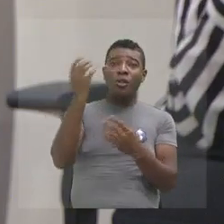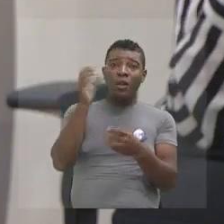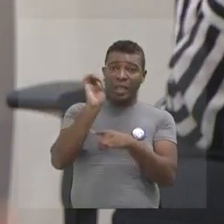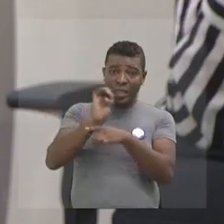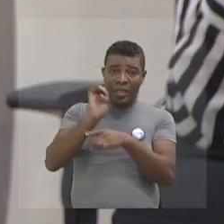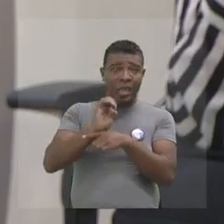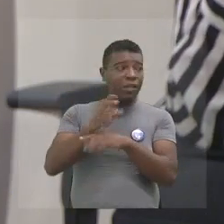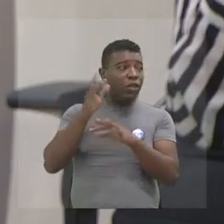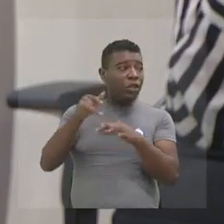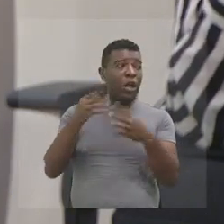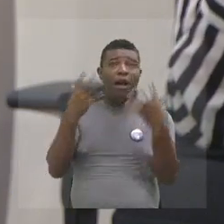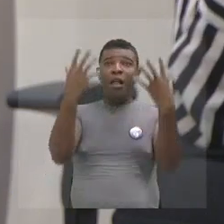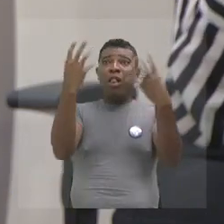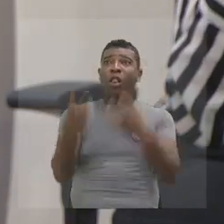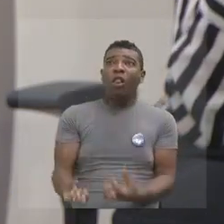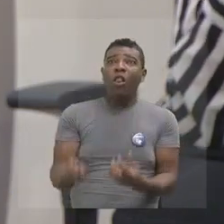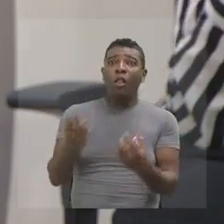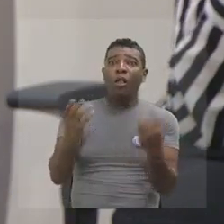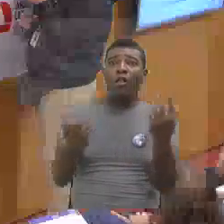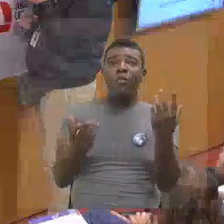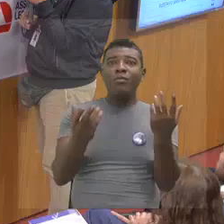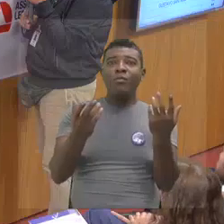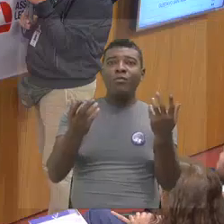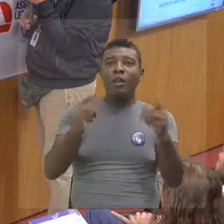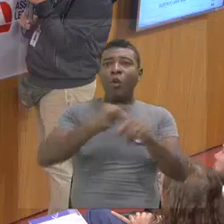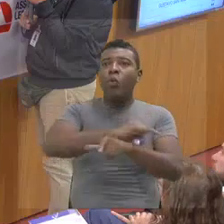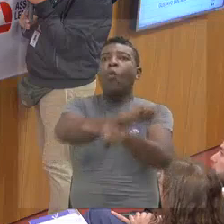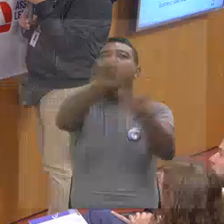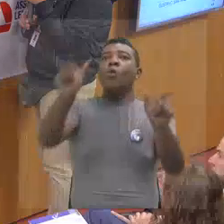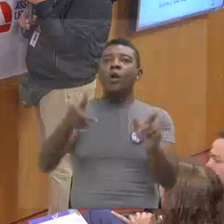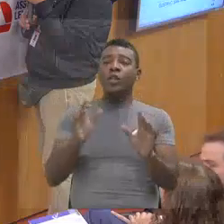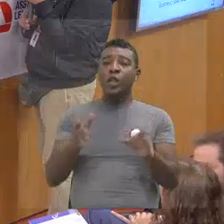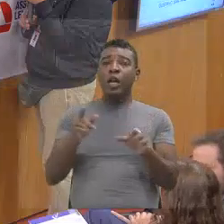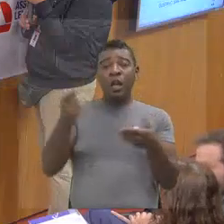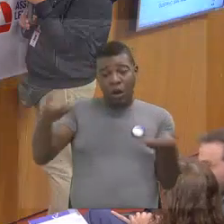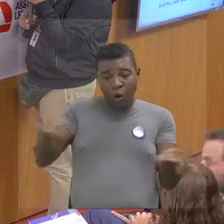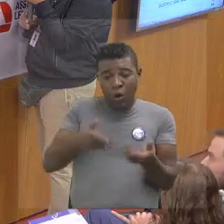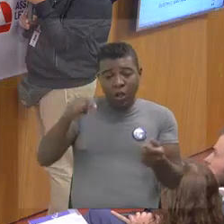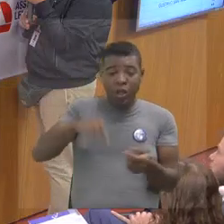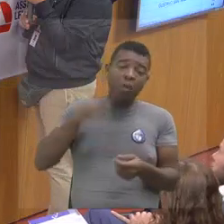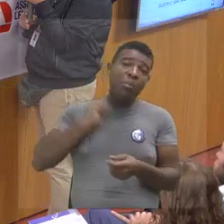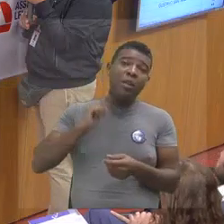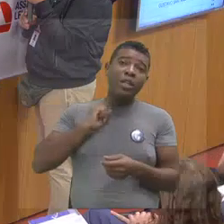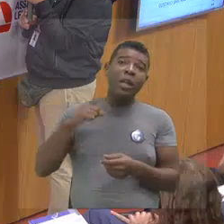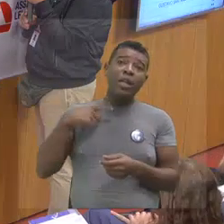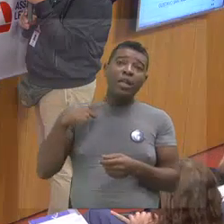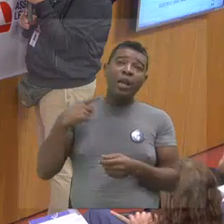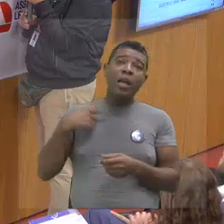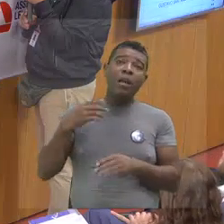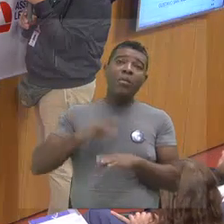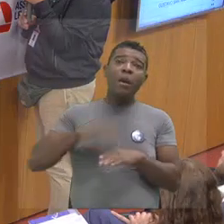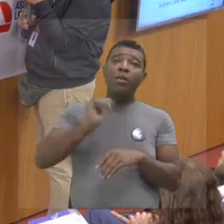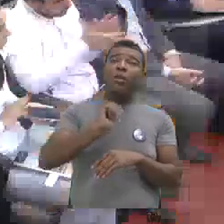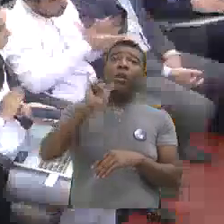uma cobertura vegetal no estado de Minas Gerais maior do que todos os outros estados isso é uma coisa importante